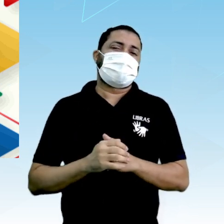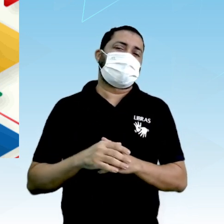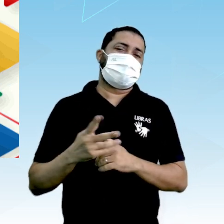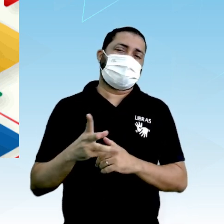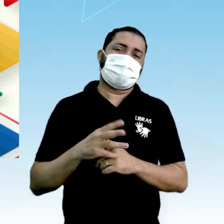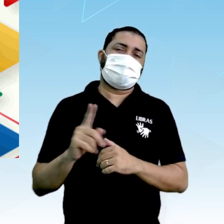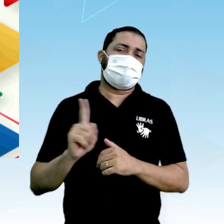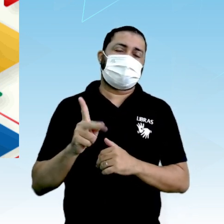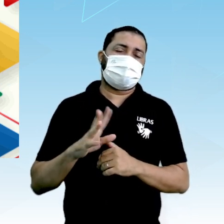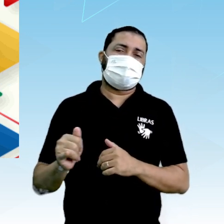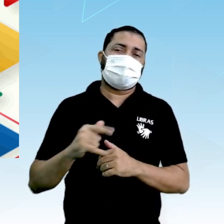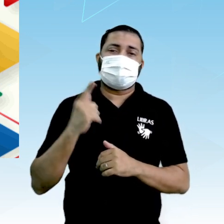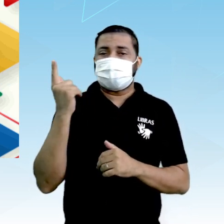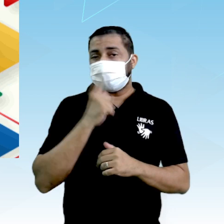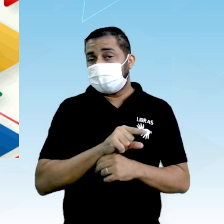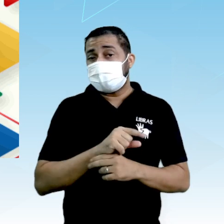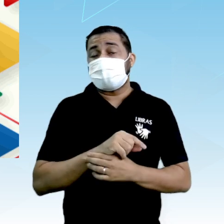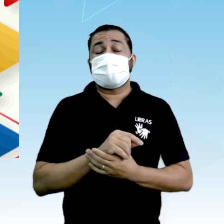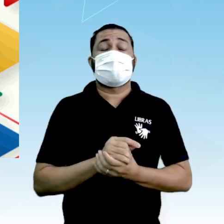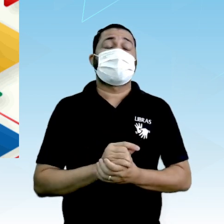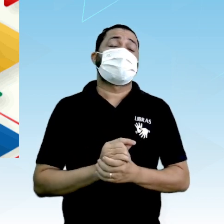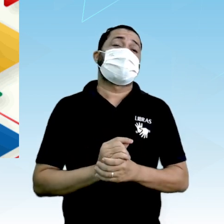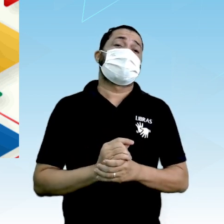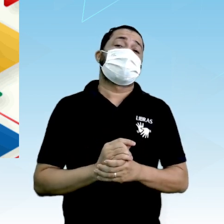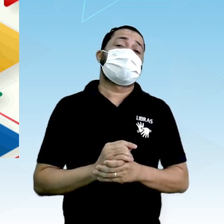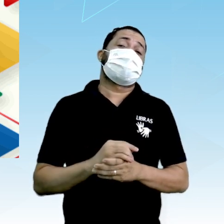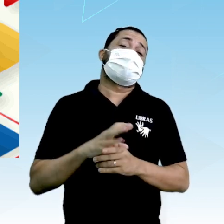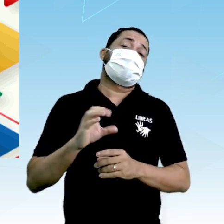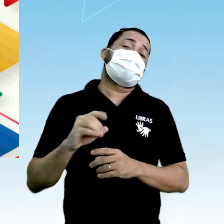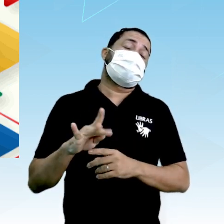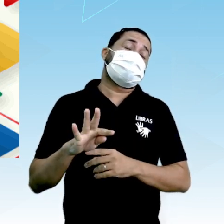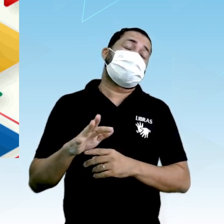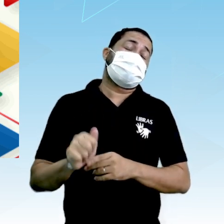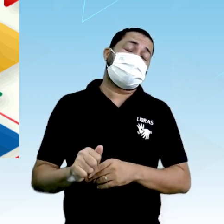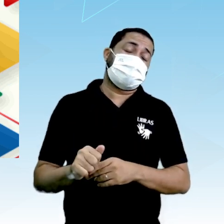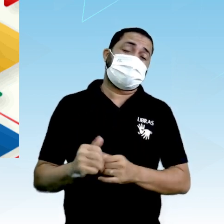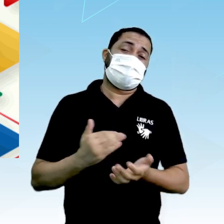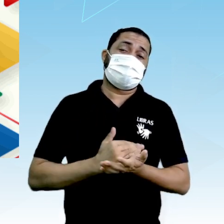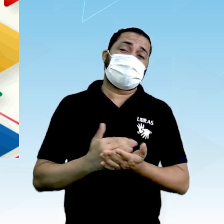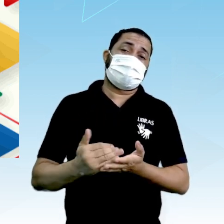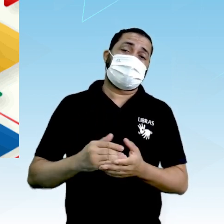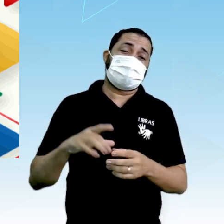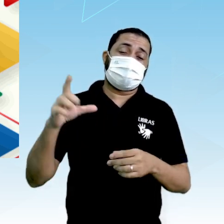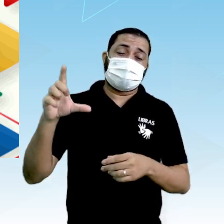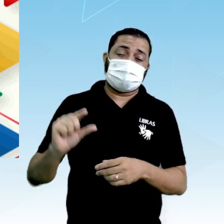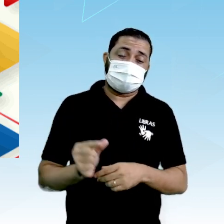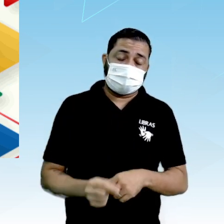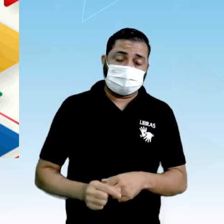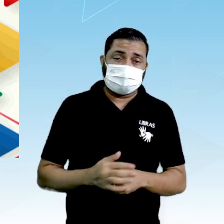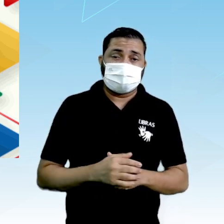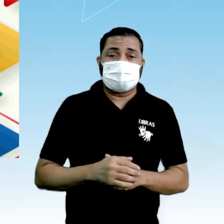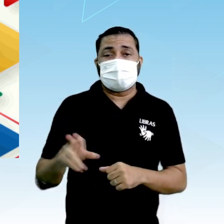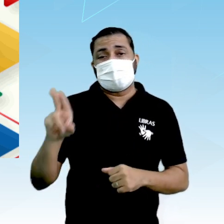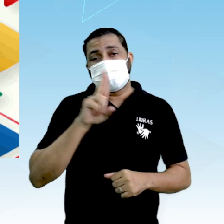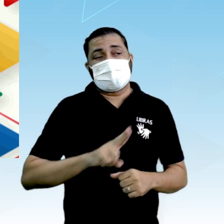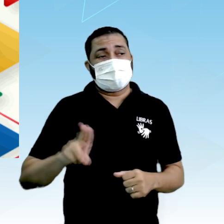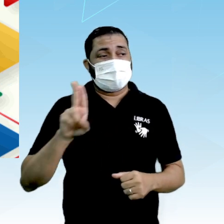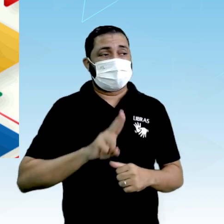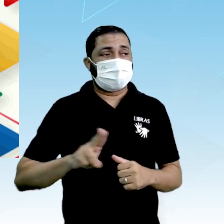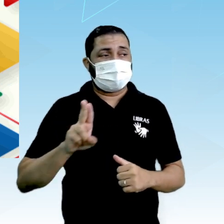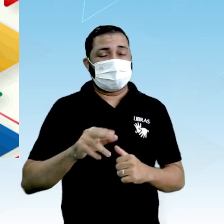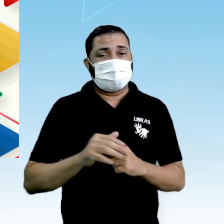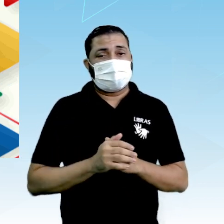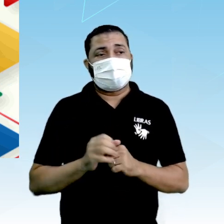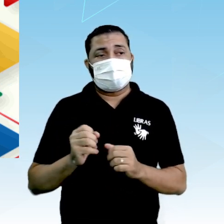isso não vai ser o suficiente para que o cobre da solução comece a decair, comece a ser consumido